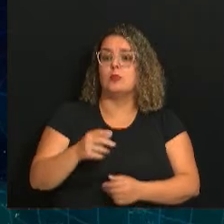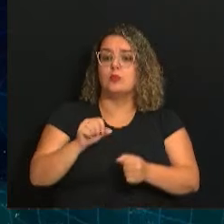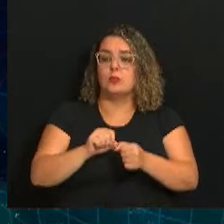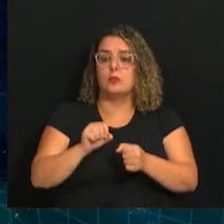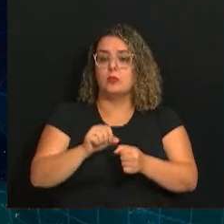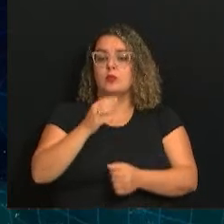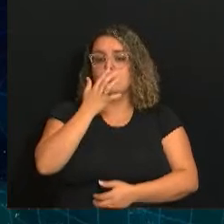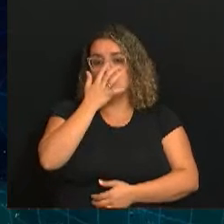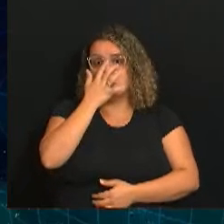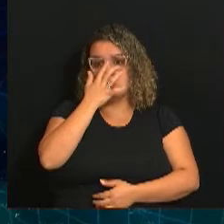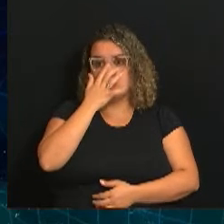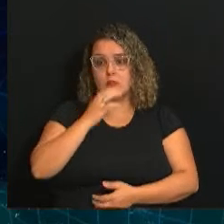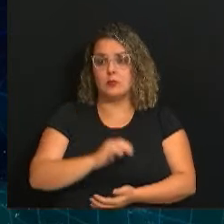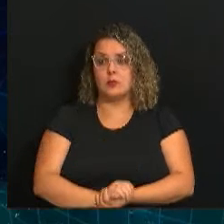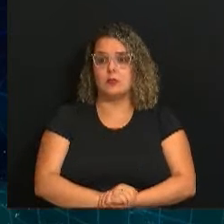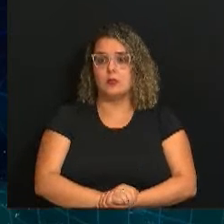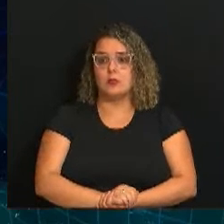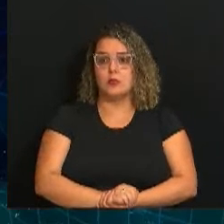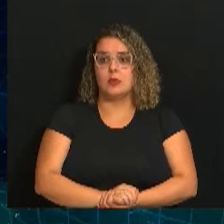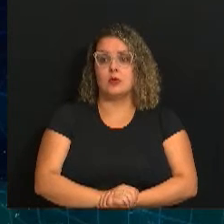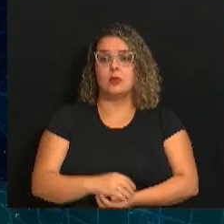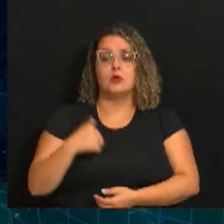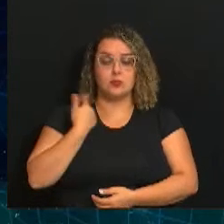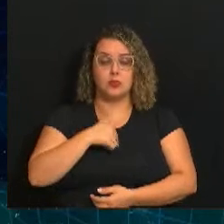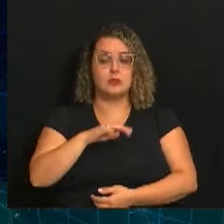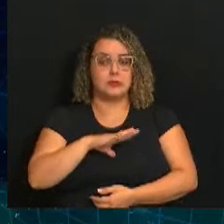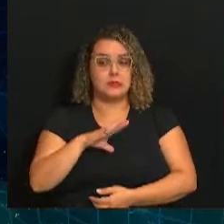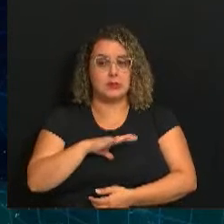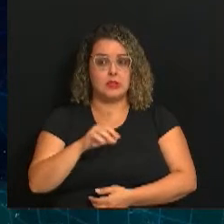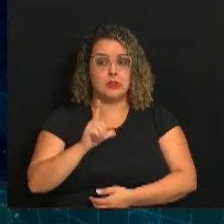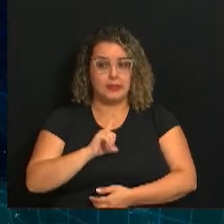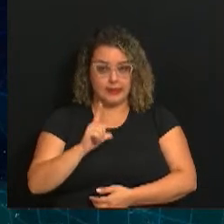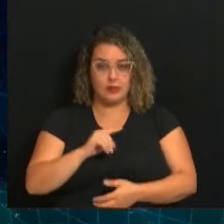29.852.341 casos da doença desde o início da pandemia, com registro de